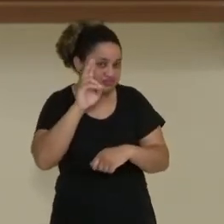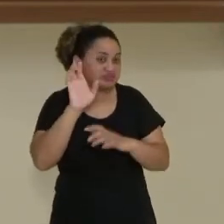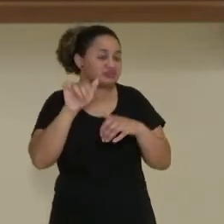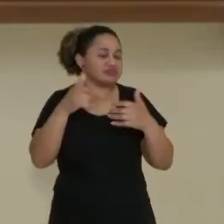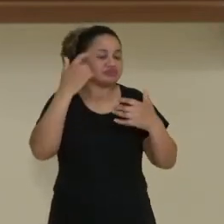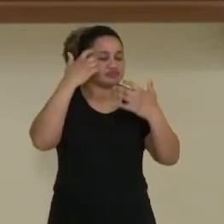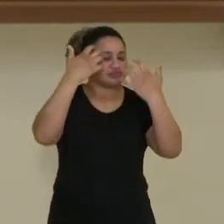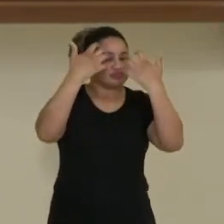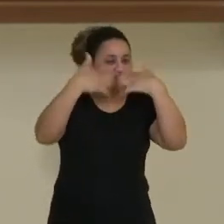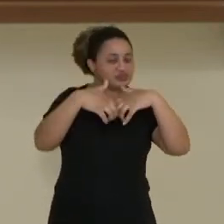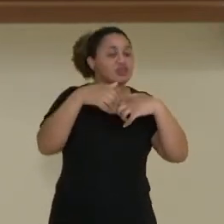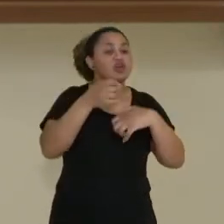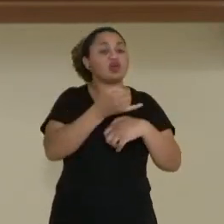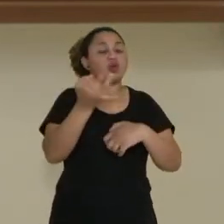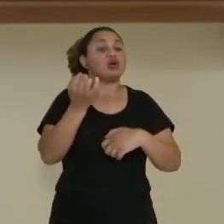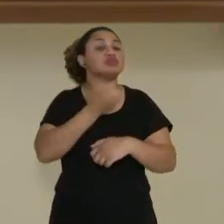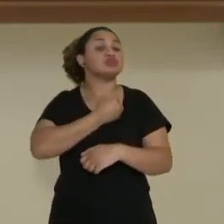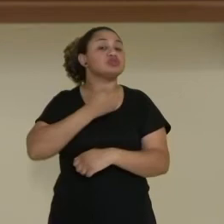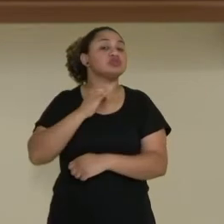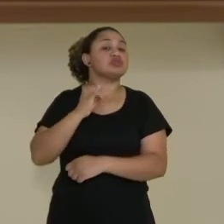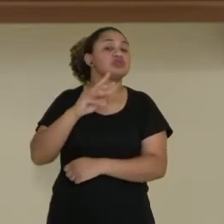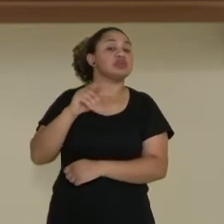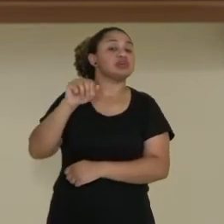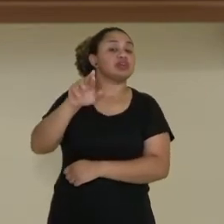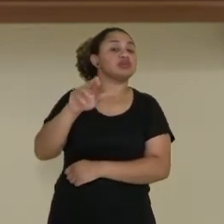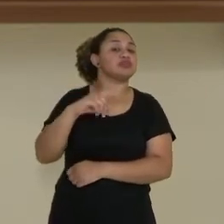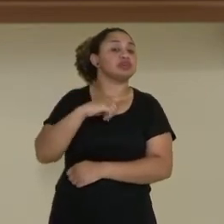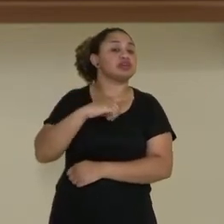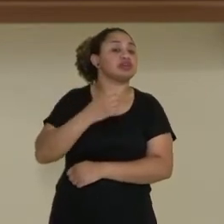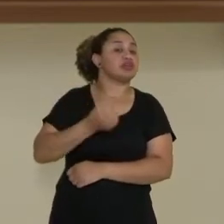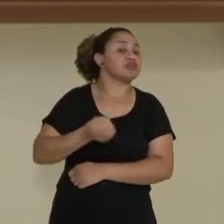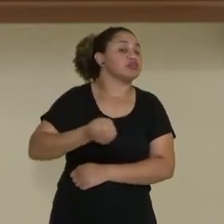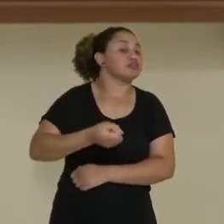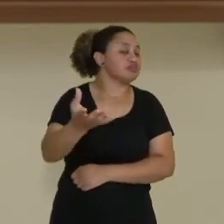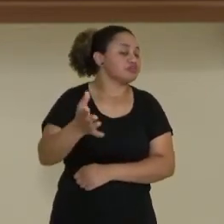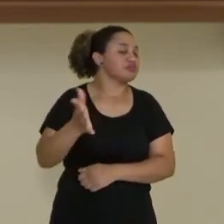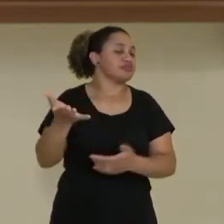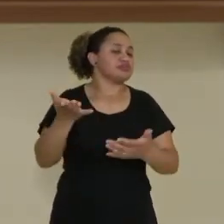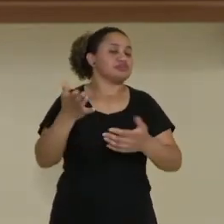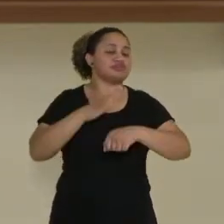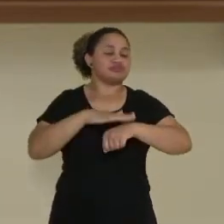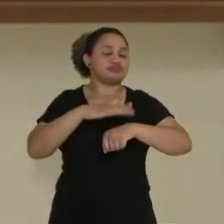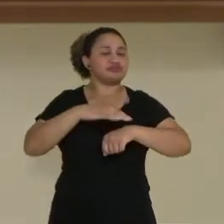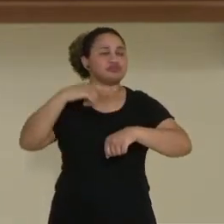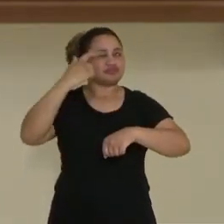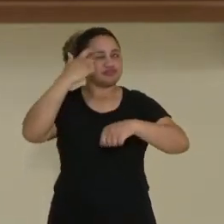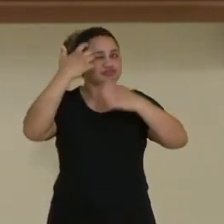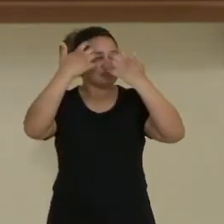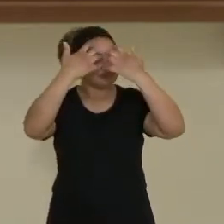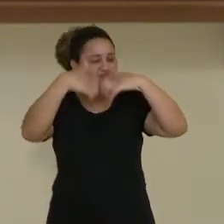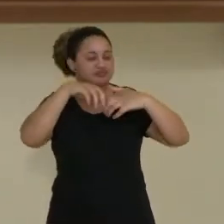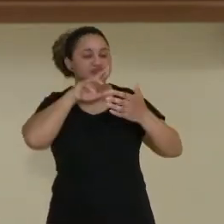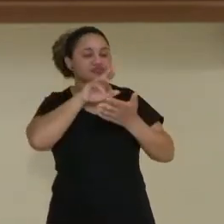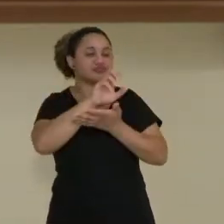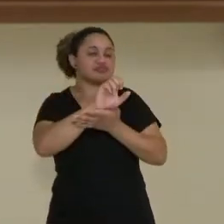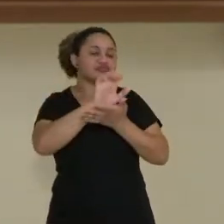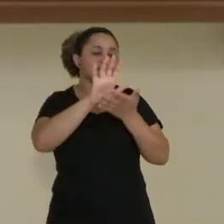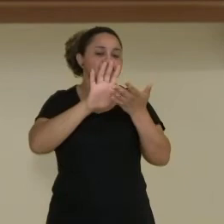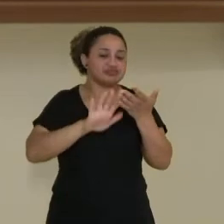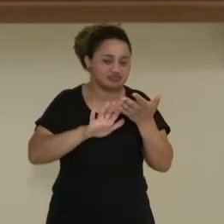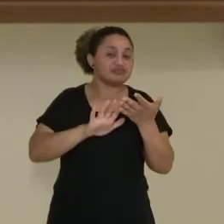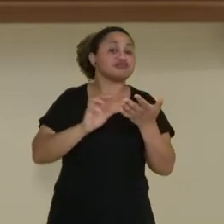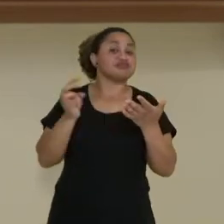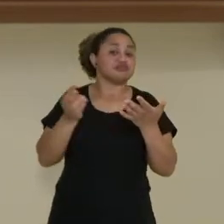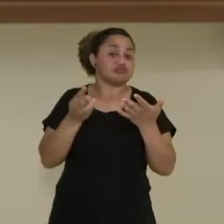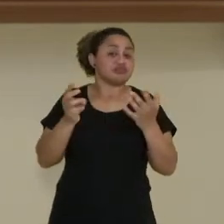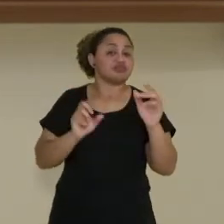Então, pensa comigo, quantos números ímpares nós temos? Então, a professora vai dar esse tempinho para você resolver o praticando